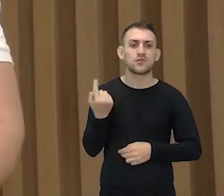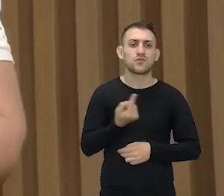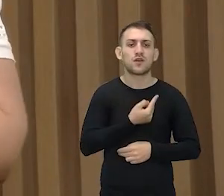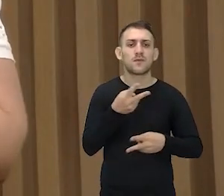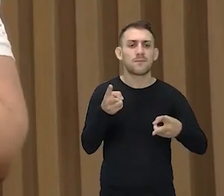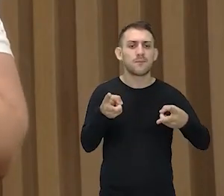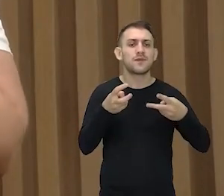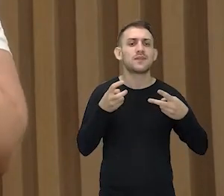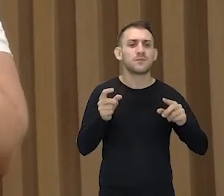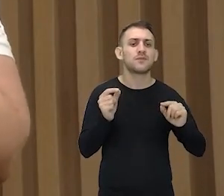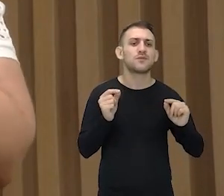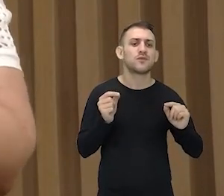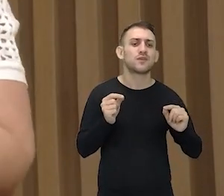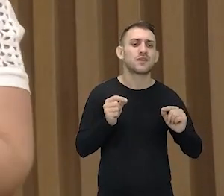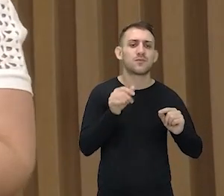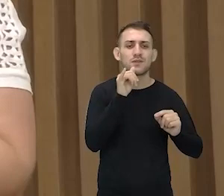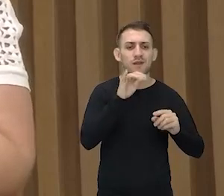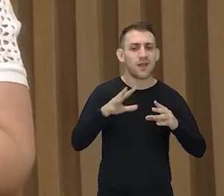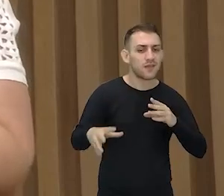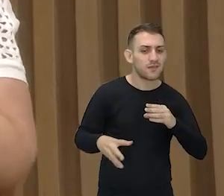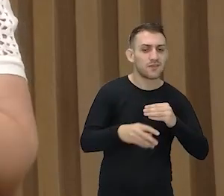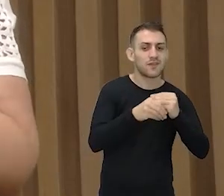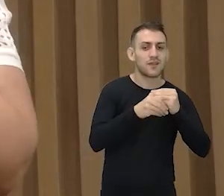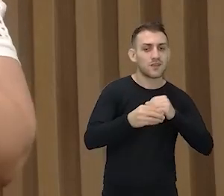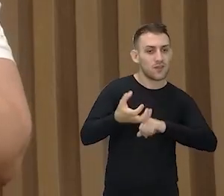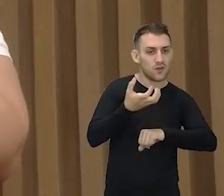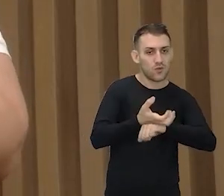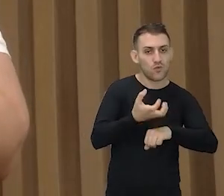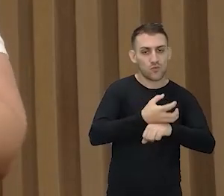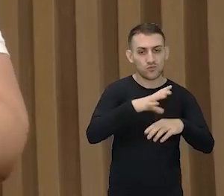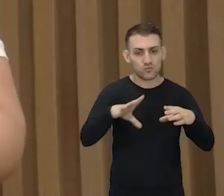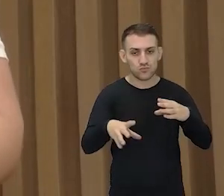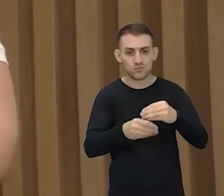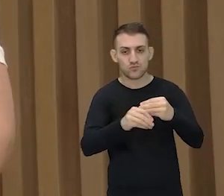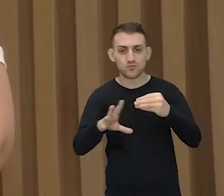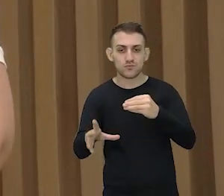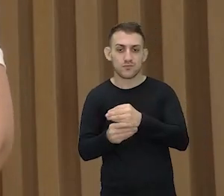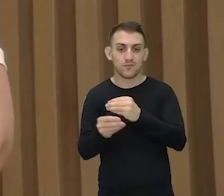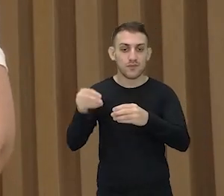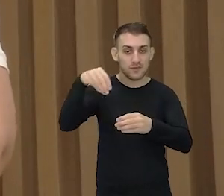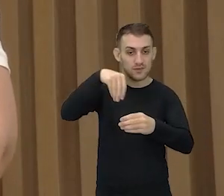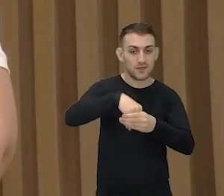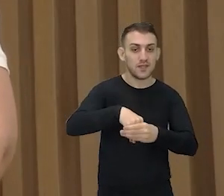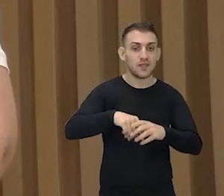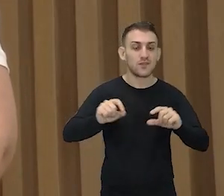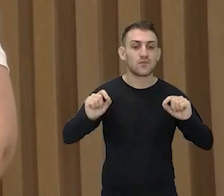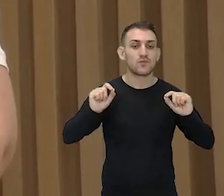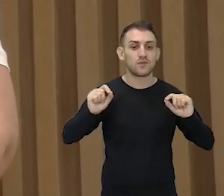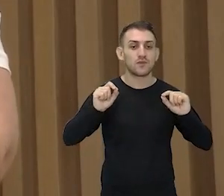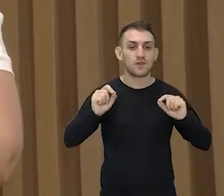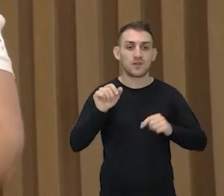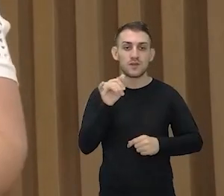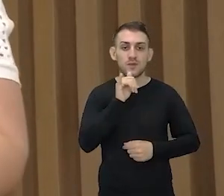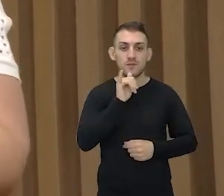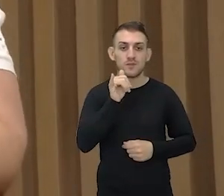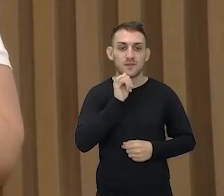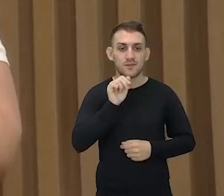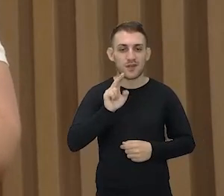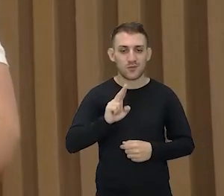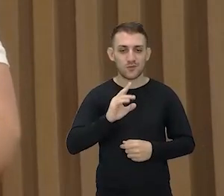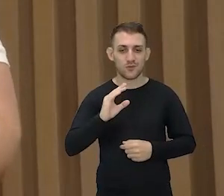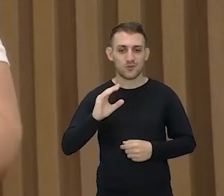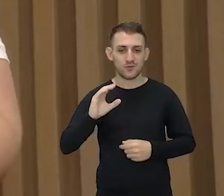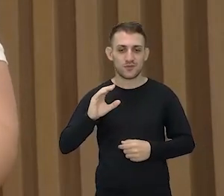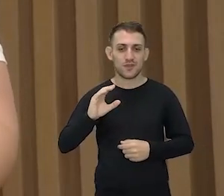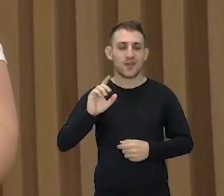a integração entre os componentes curriculares dentro das unidades nas OCs